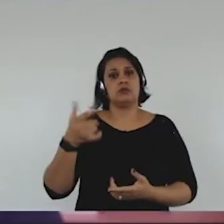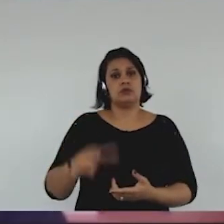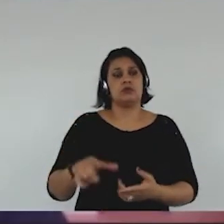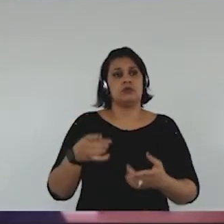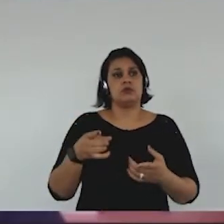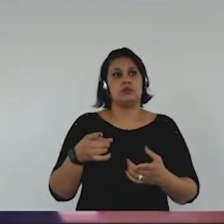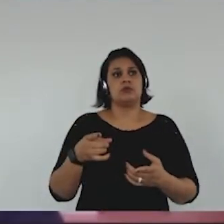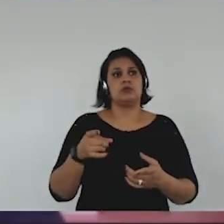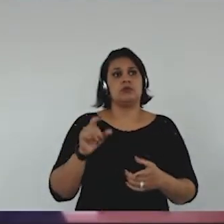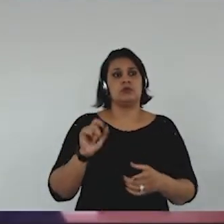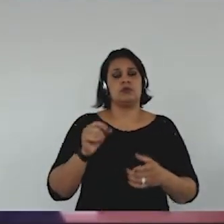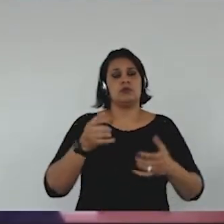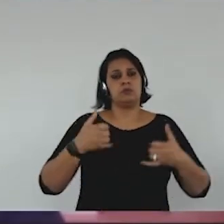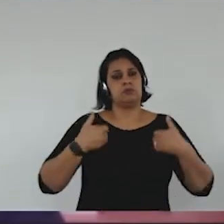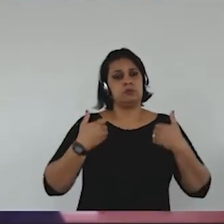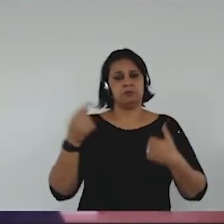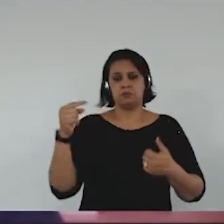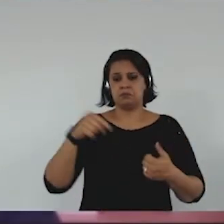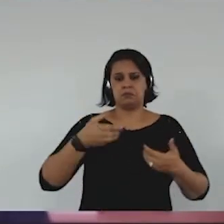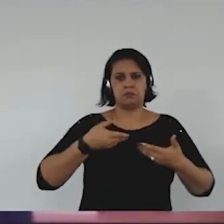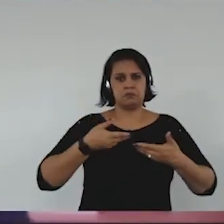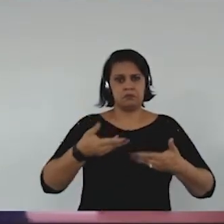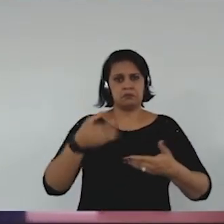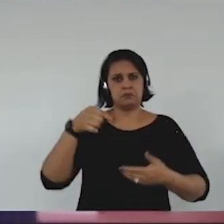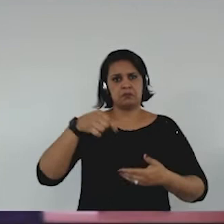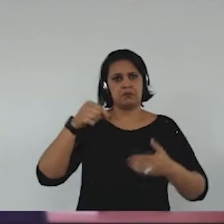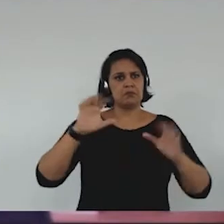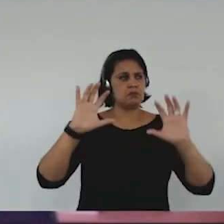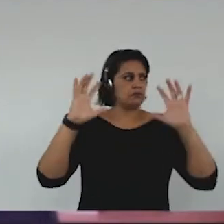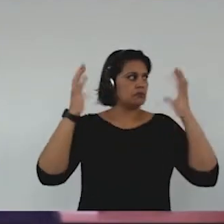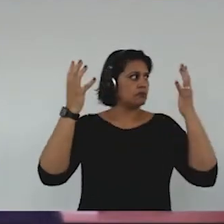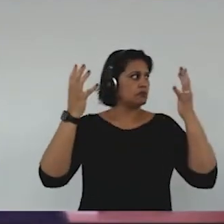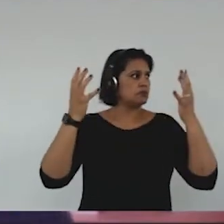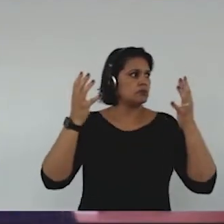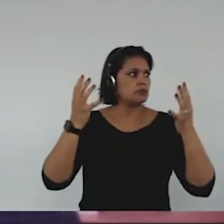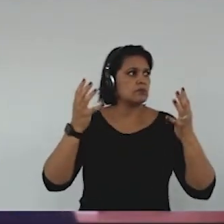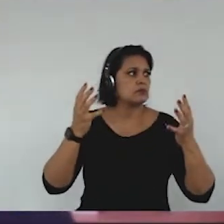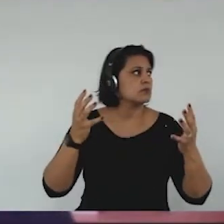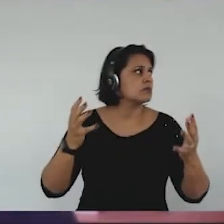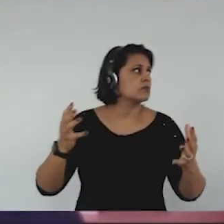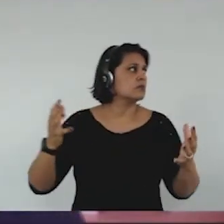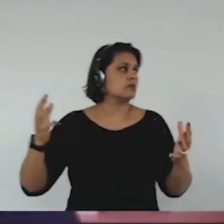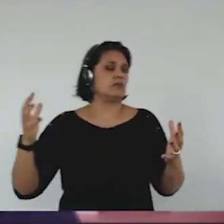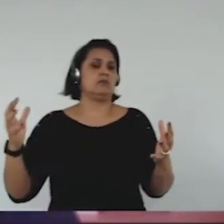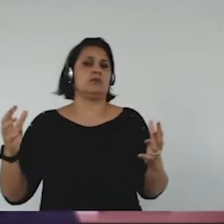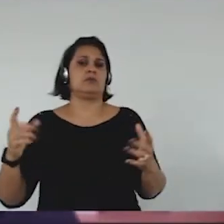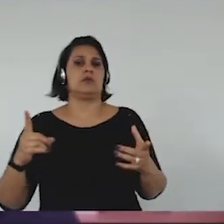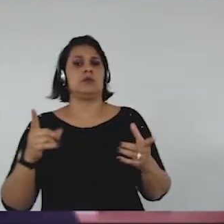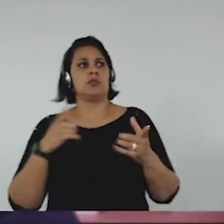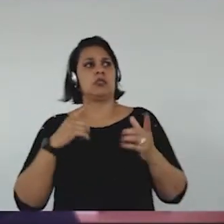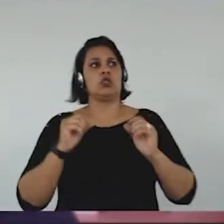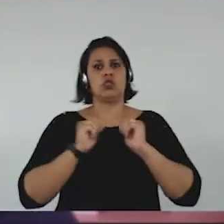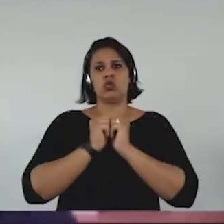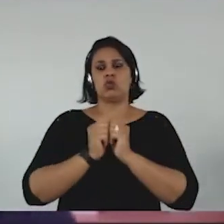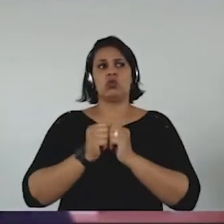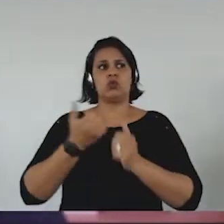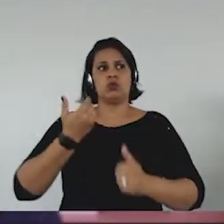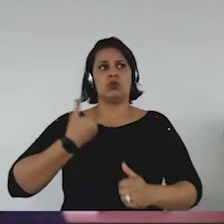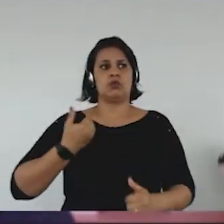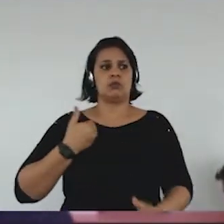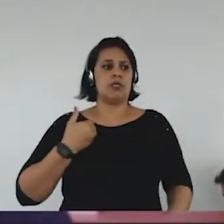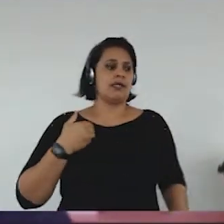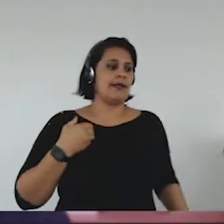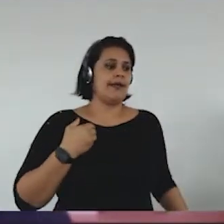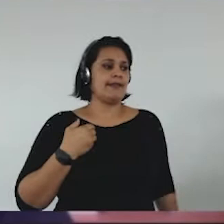que me honram com esse convite e com a possibilidade de estar junto de amigos queridos como Adriana e